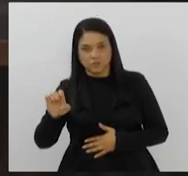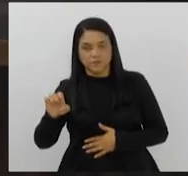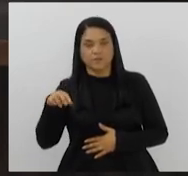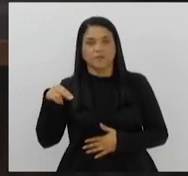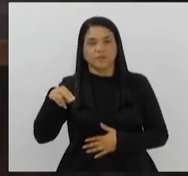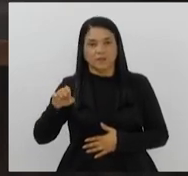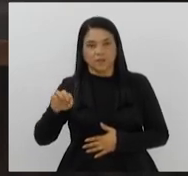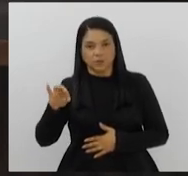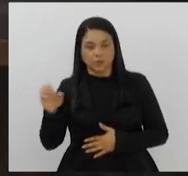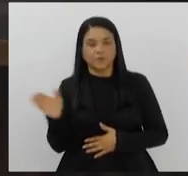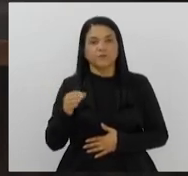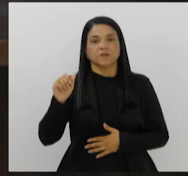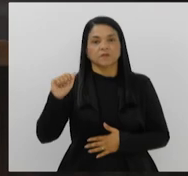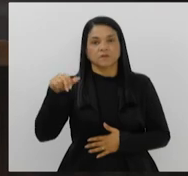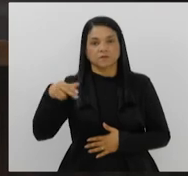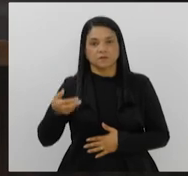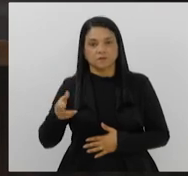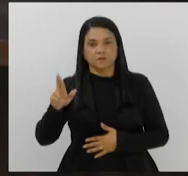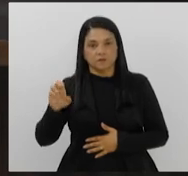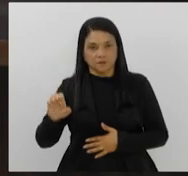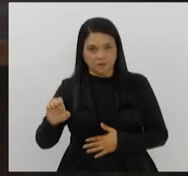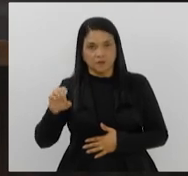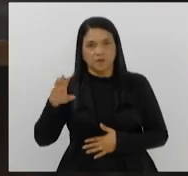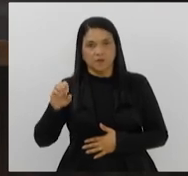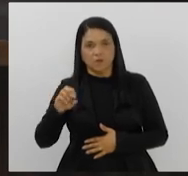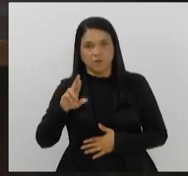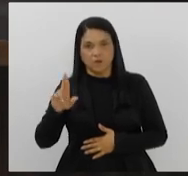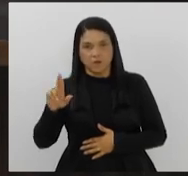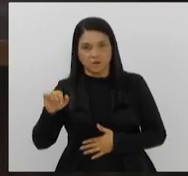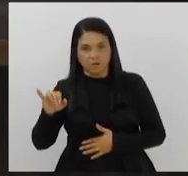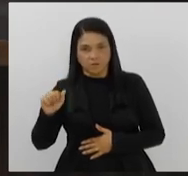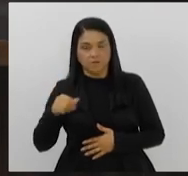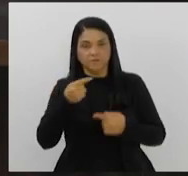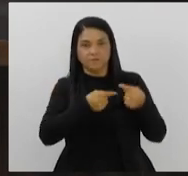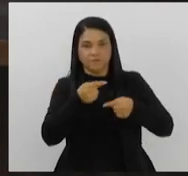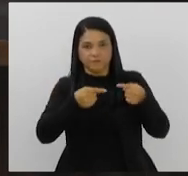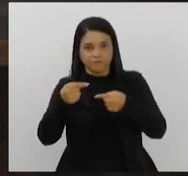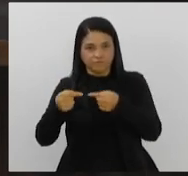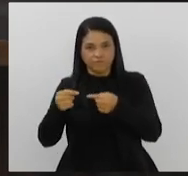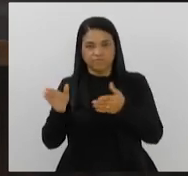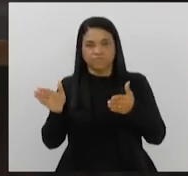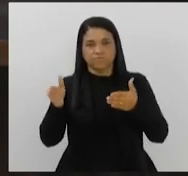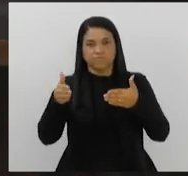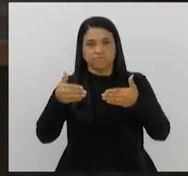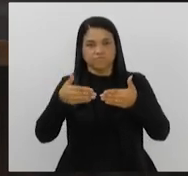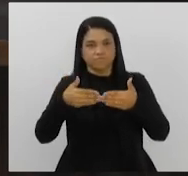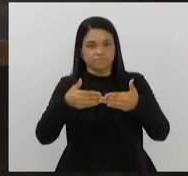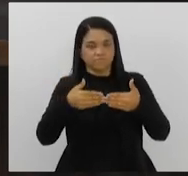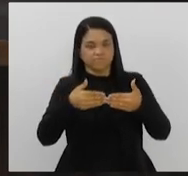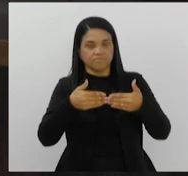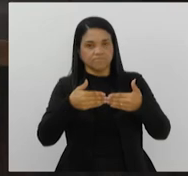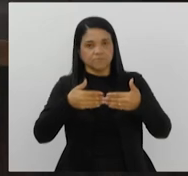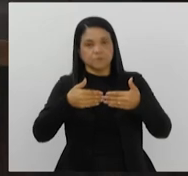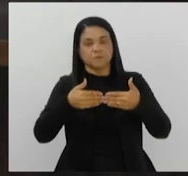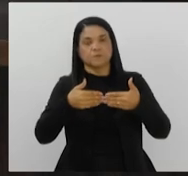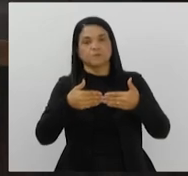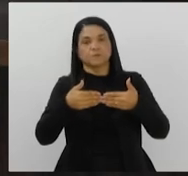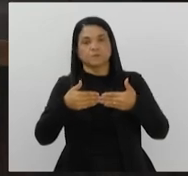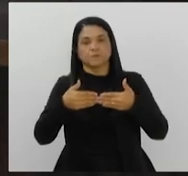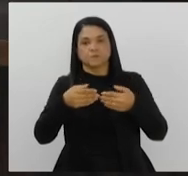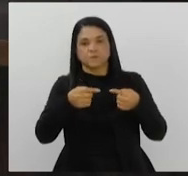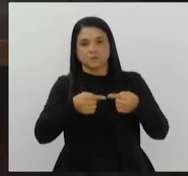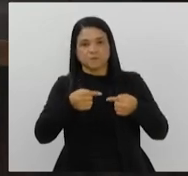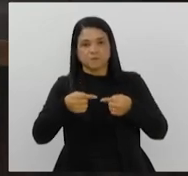e André Correia. Em discussão, não havendo quem queira discutir, encerrada a discussão.